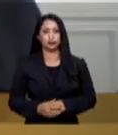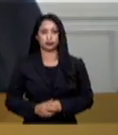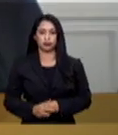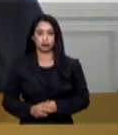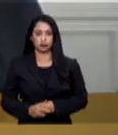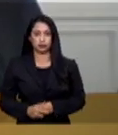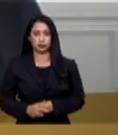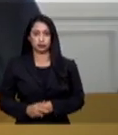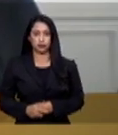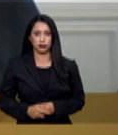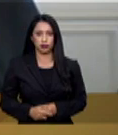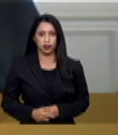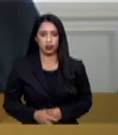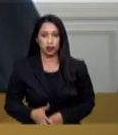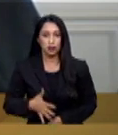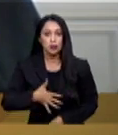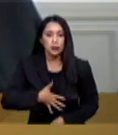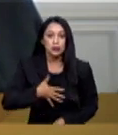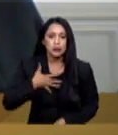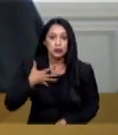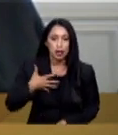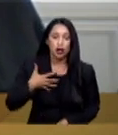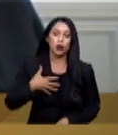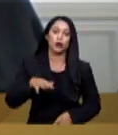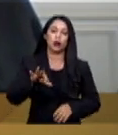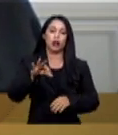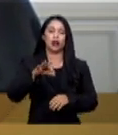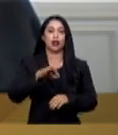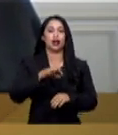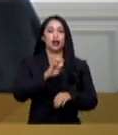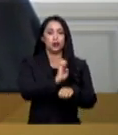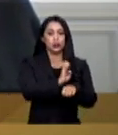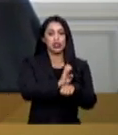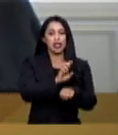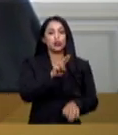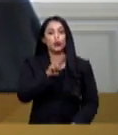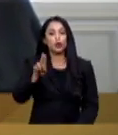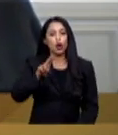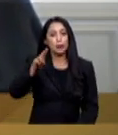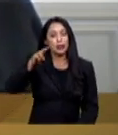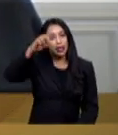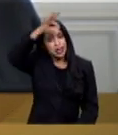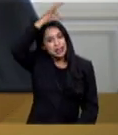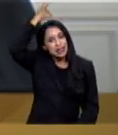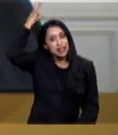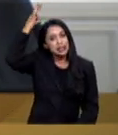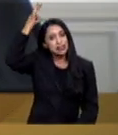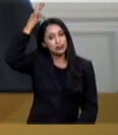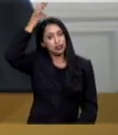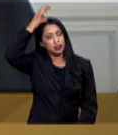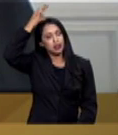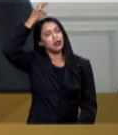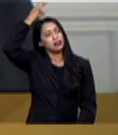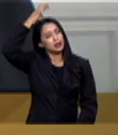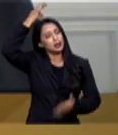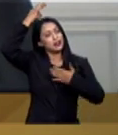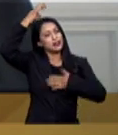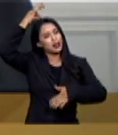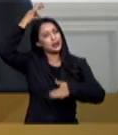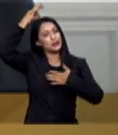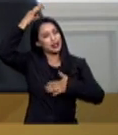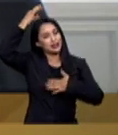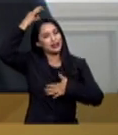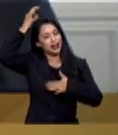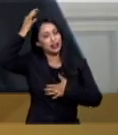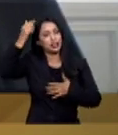Presidente, para honrar o nome do Estado como Espírito Santo, para manter o espírito de tranquilidade no